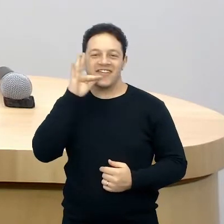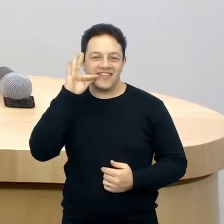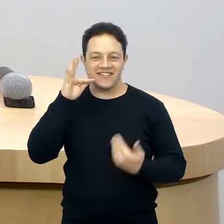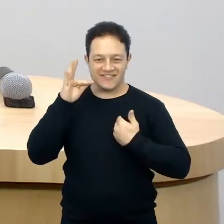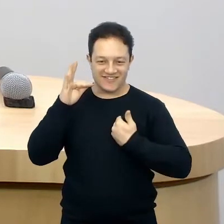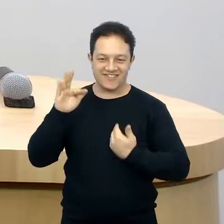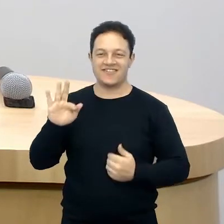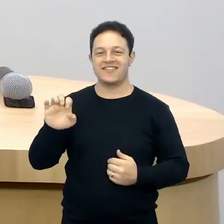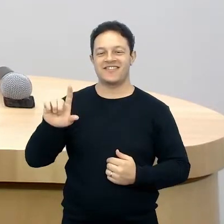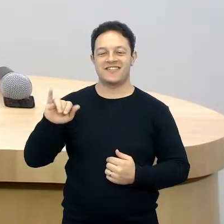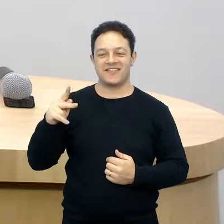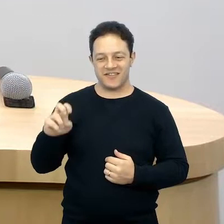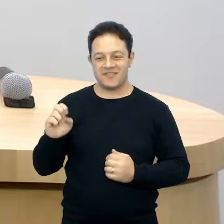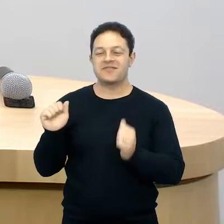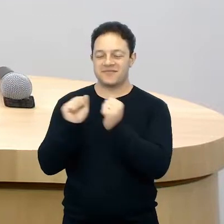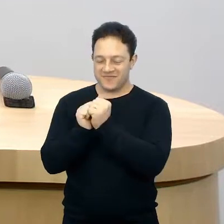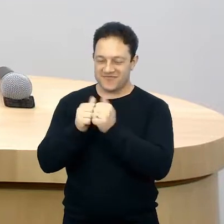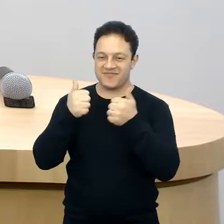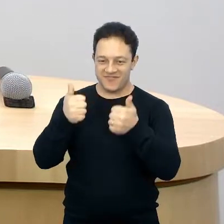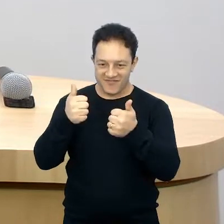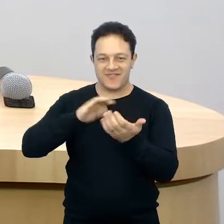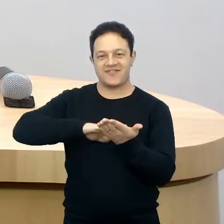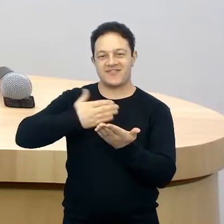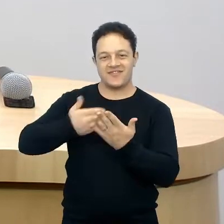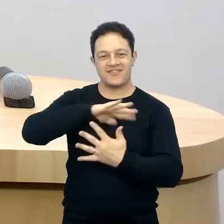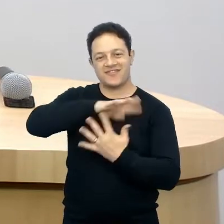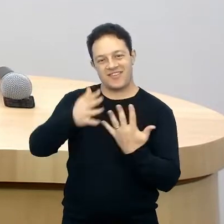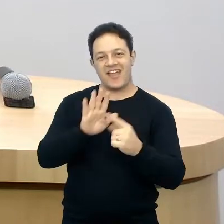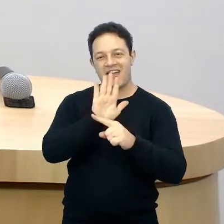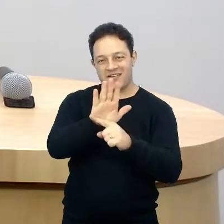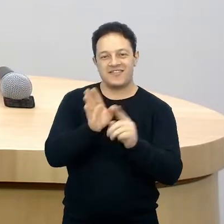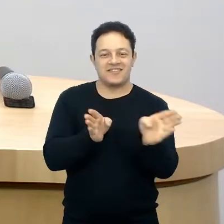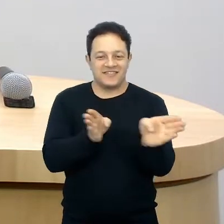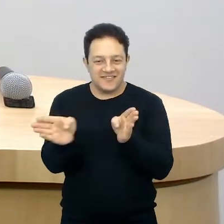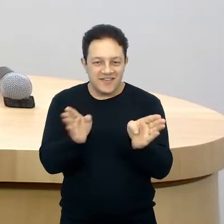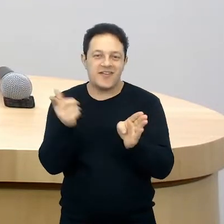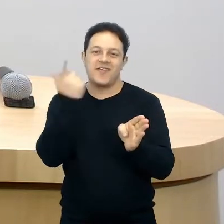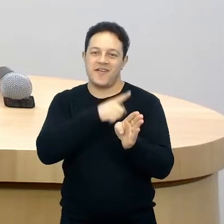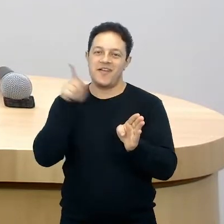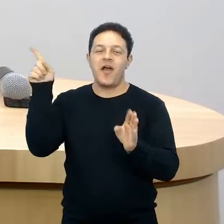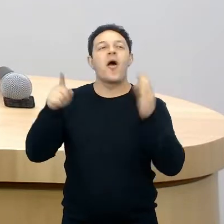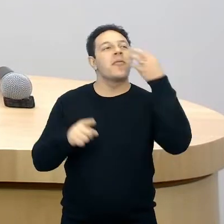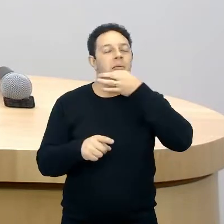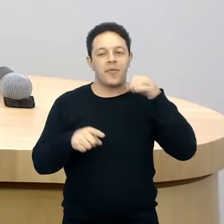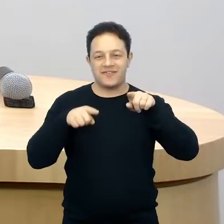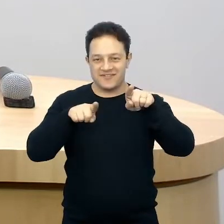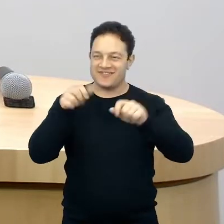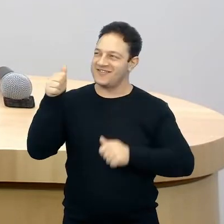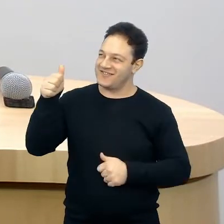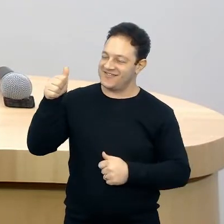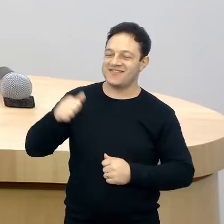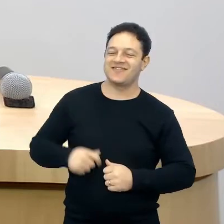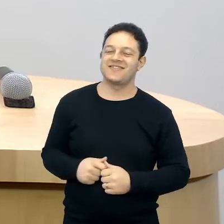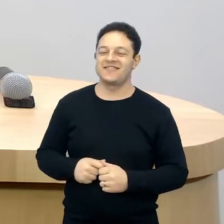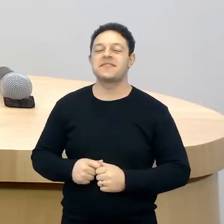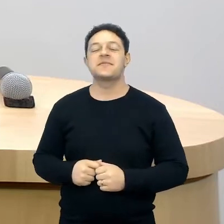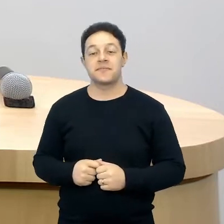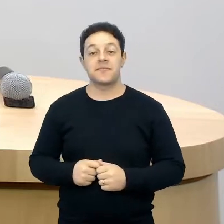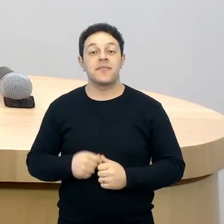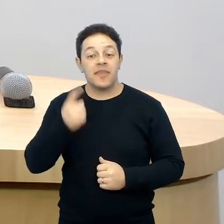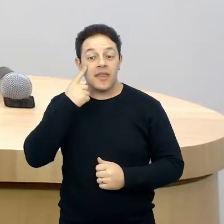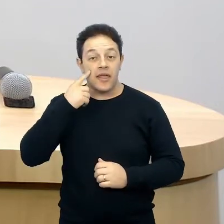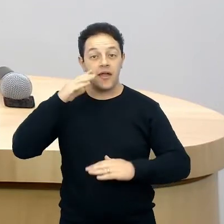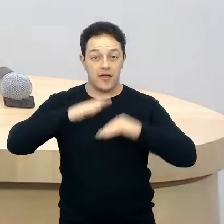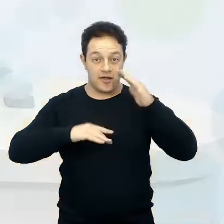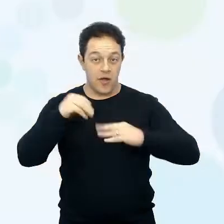Felipe. Vai aqui então fazer essa copilotagem conosco. Vamos dar uma olhada nas habilidades, bota